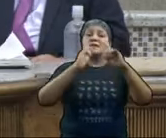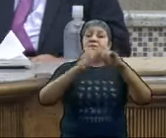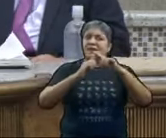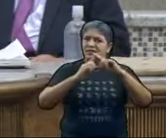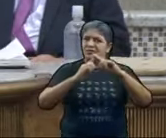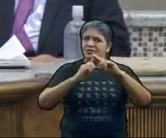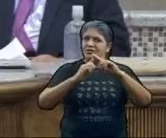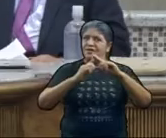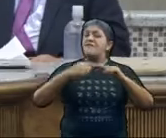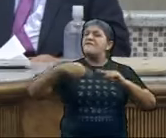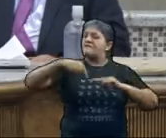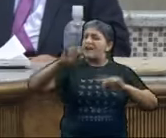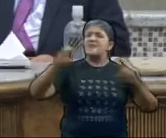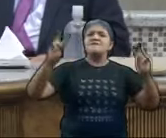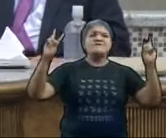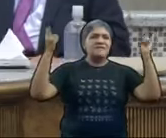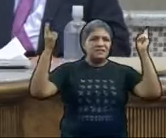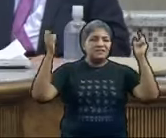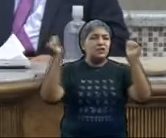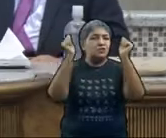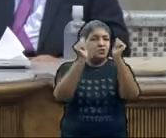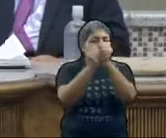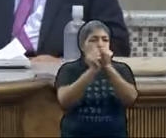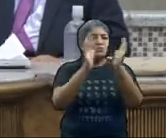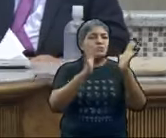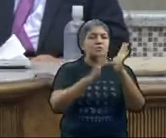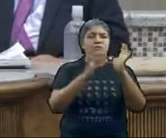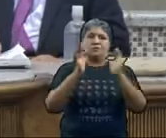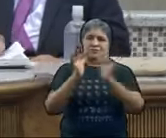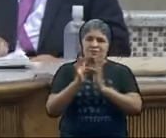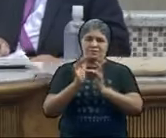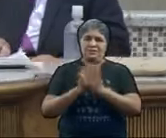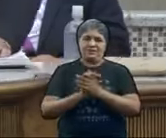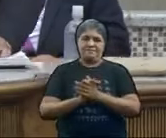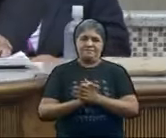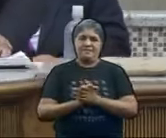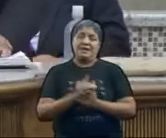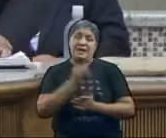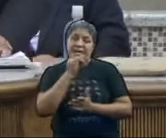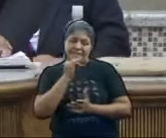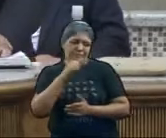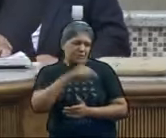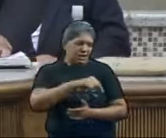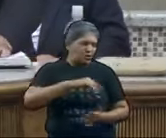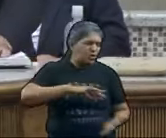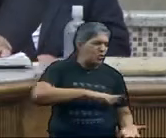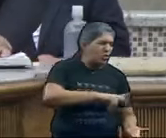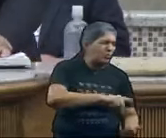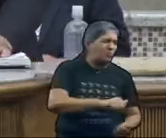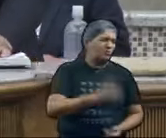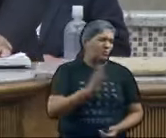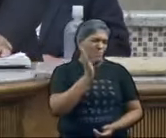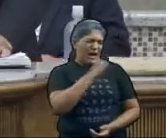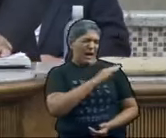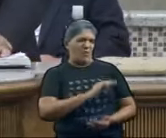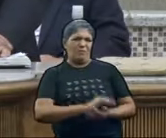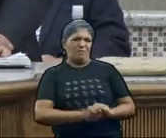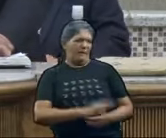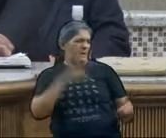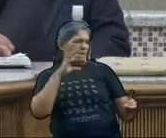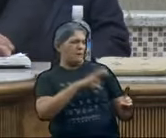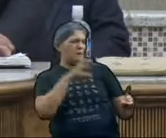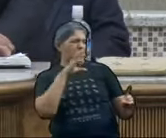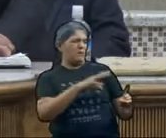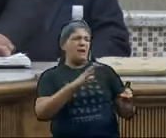Jesus triunfando juntamente com a sua igreja contra todo tipo de mal.